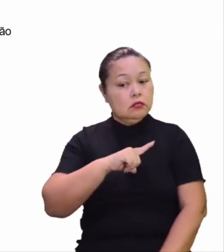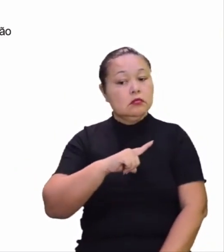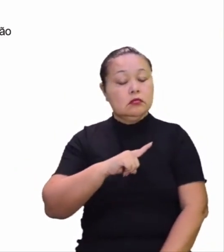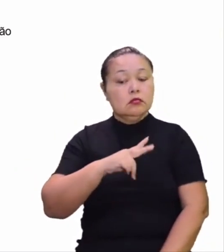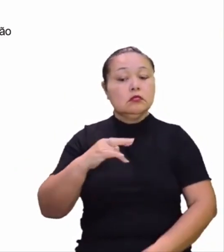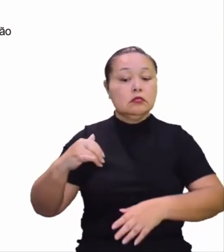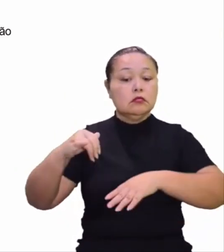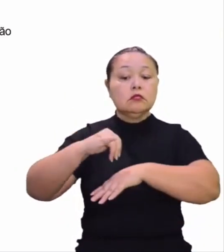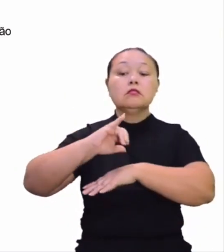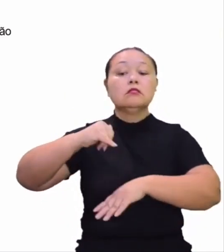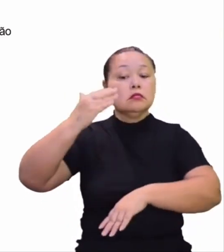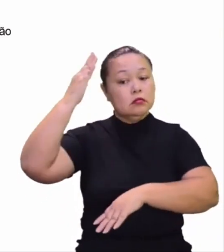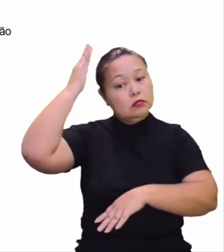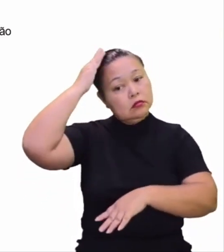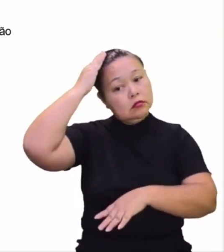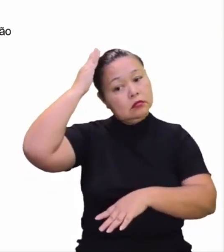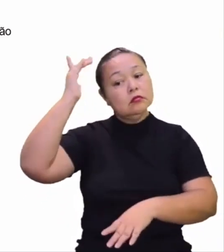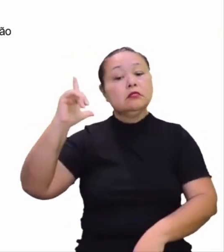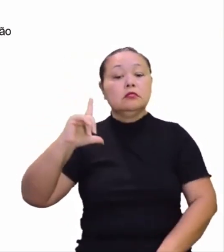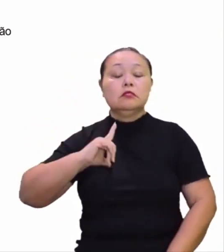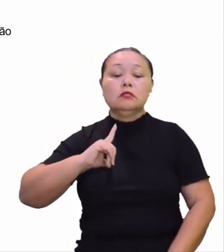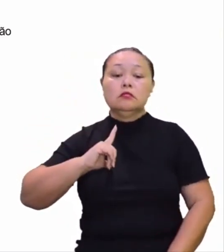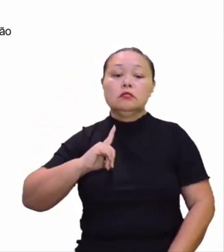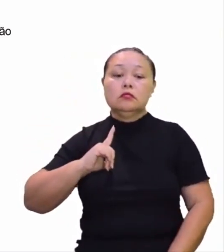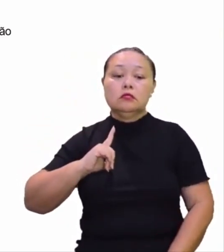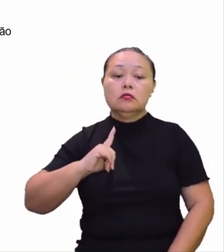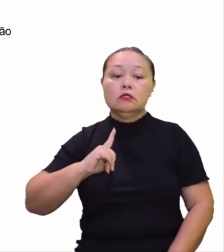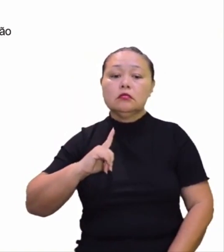funcionamento, também de Paraná,